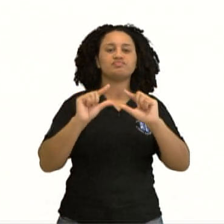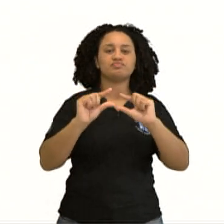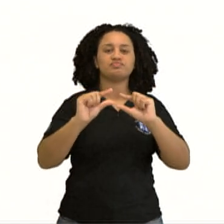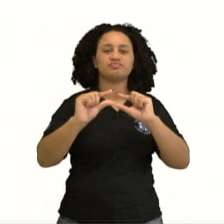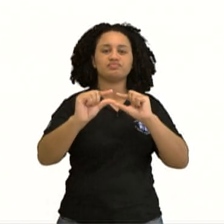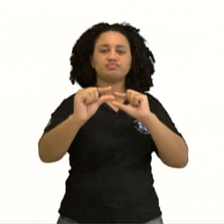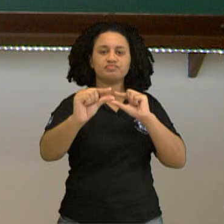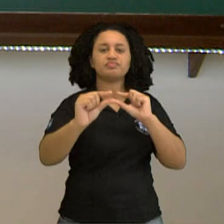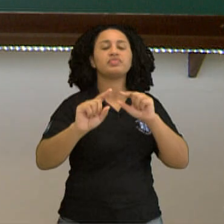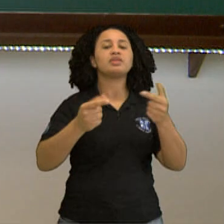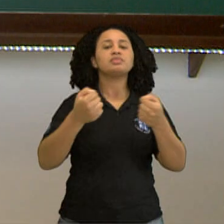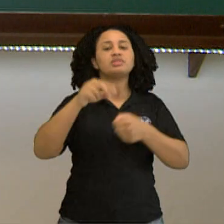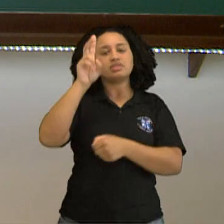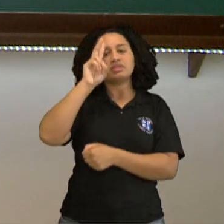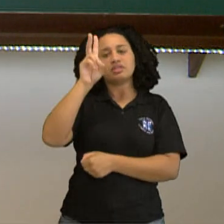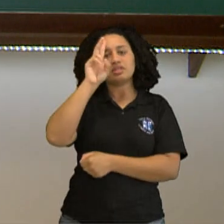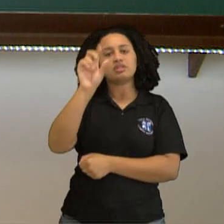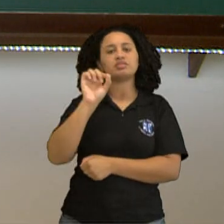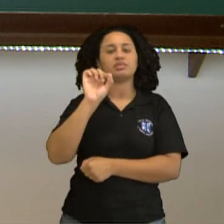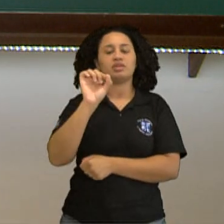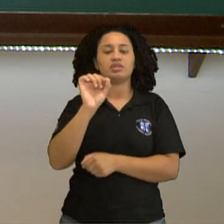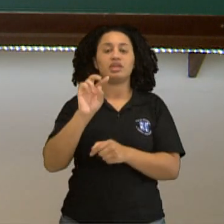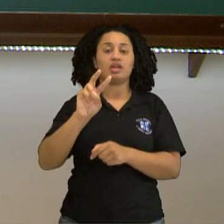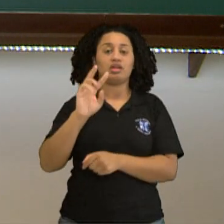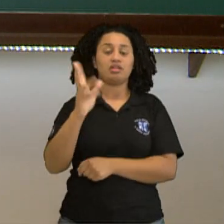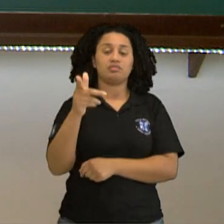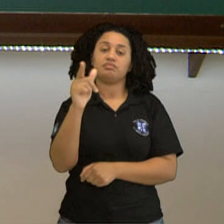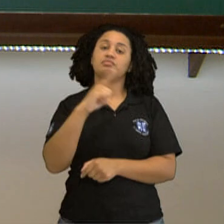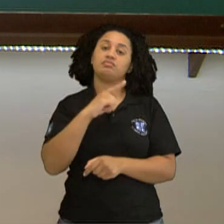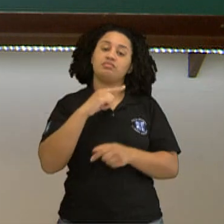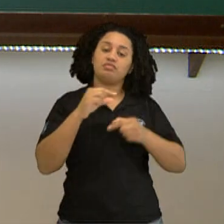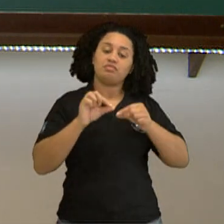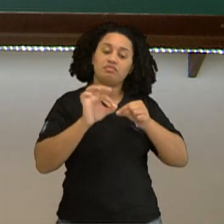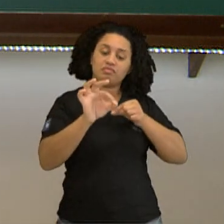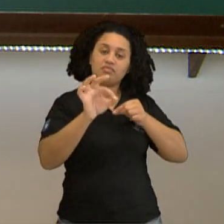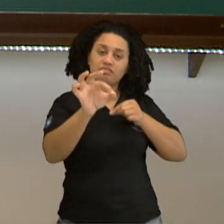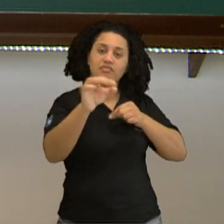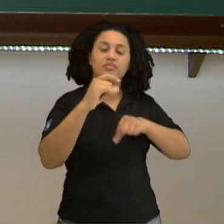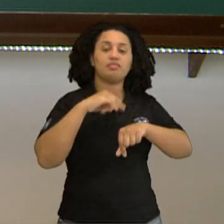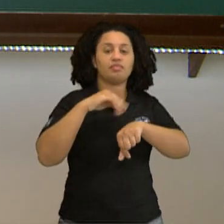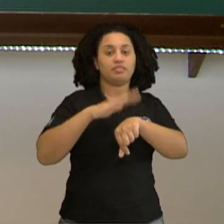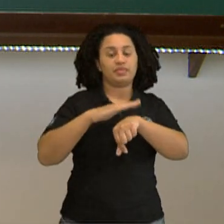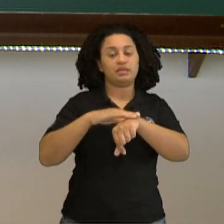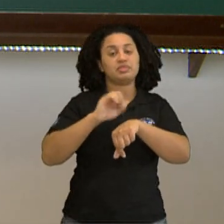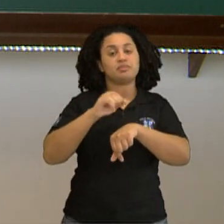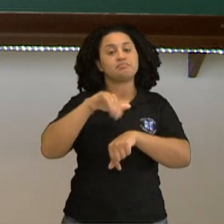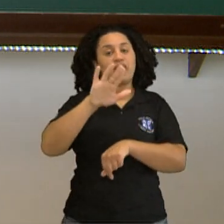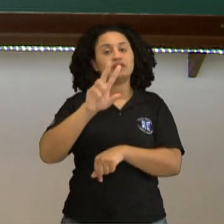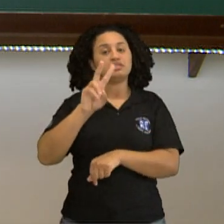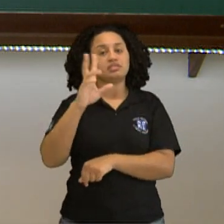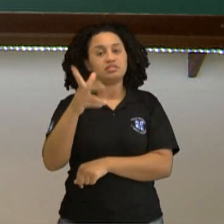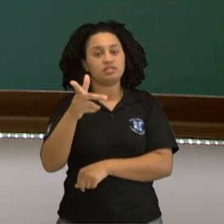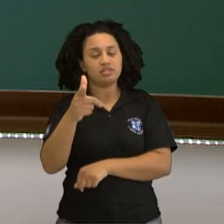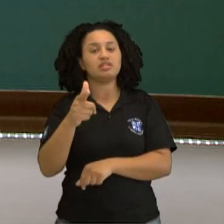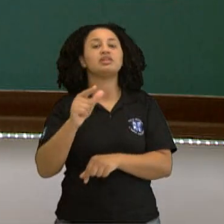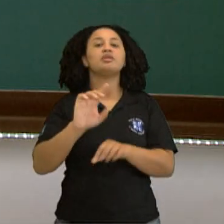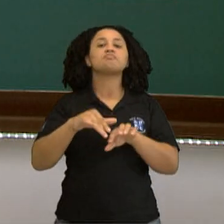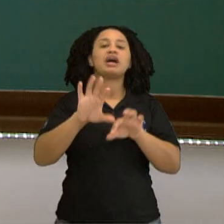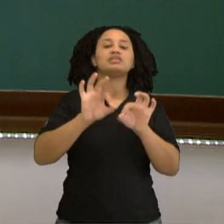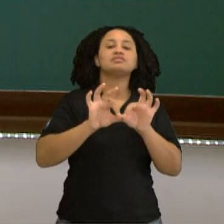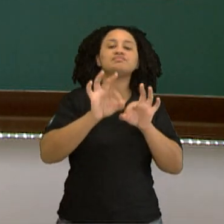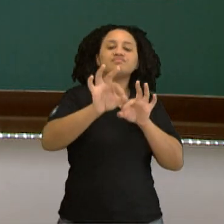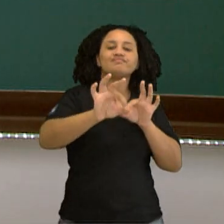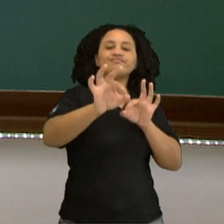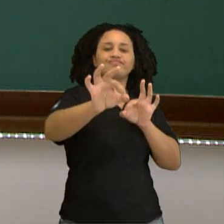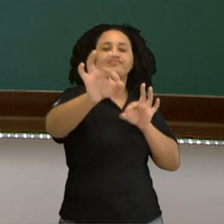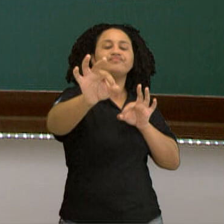tem que lembrar que velocidade ela representa deslocamento sobre o tempo, ou seja, quanto maior a velocidade, mais distância o